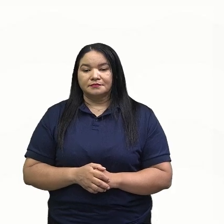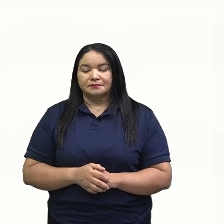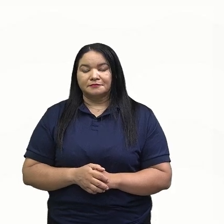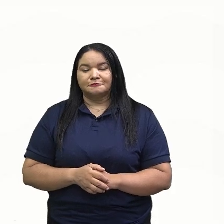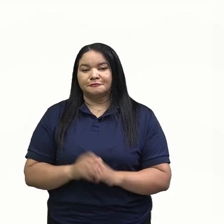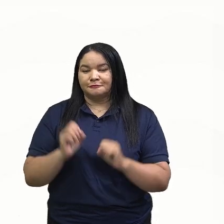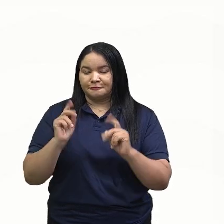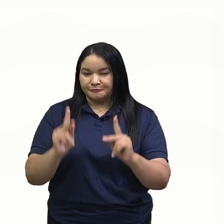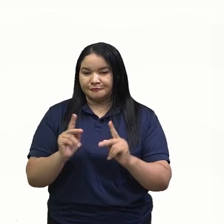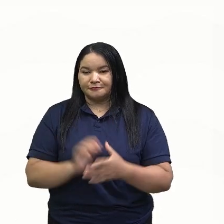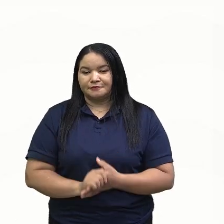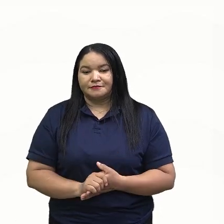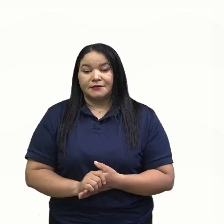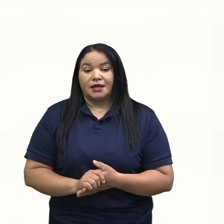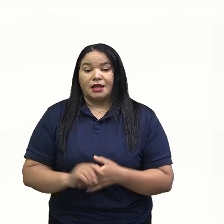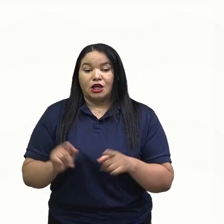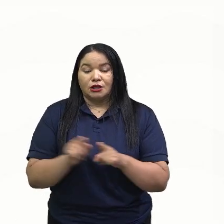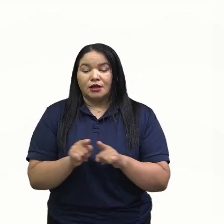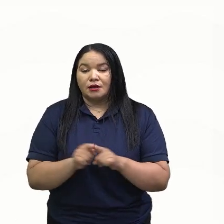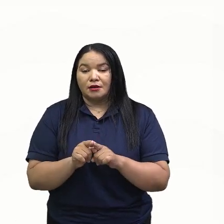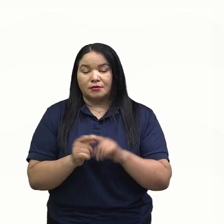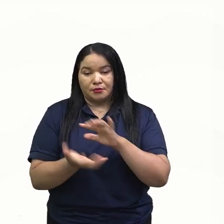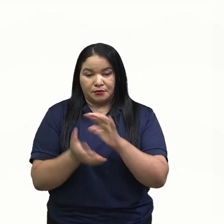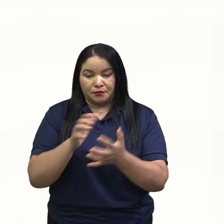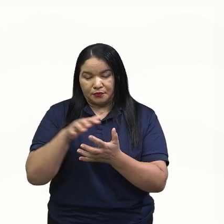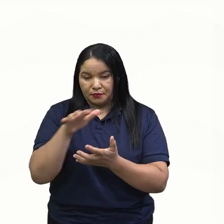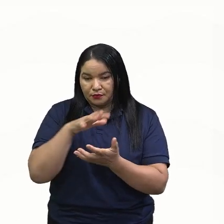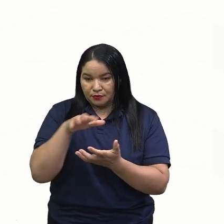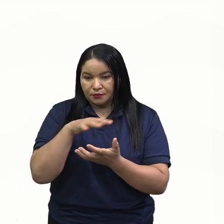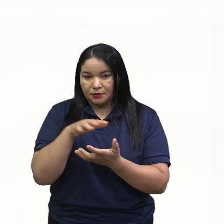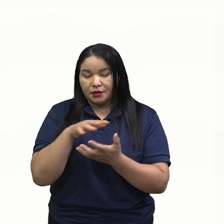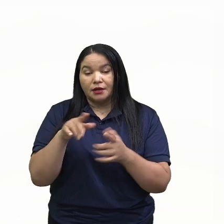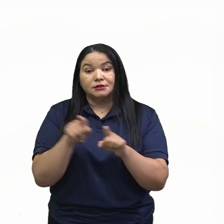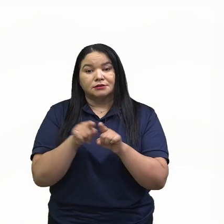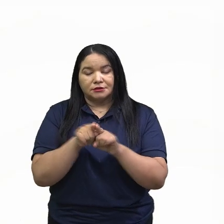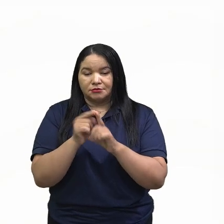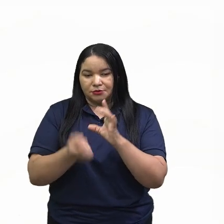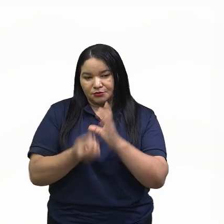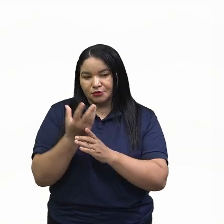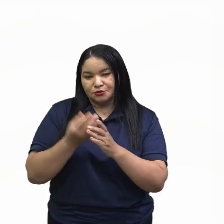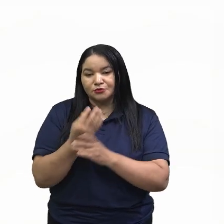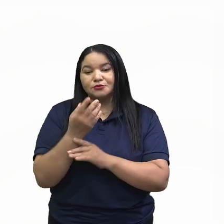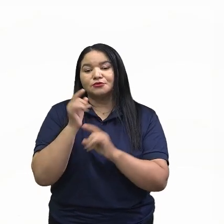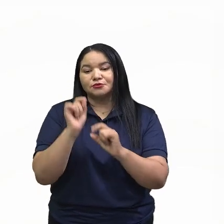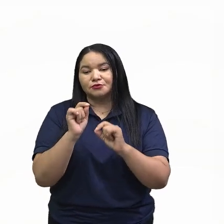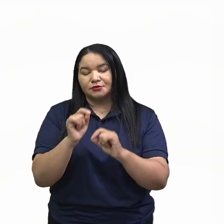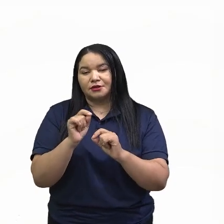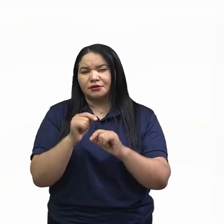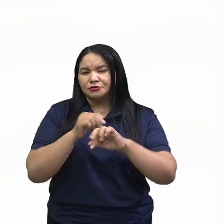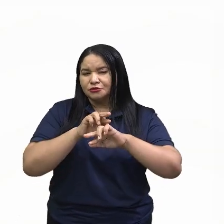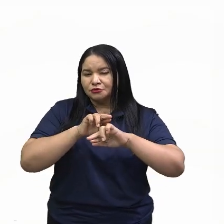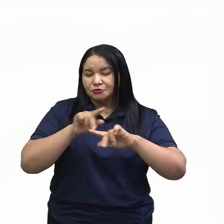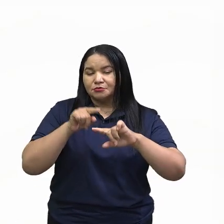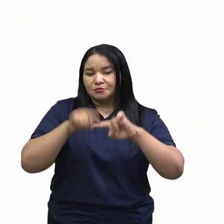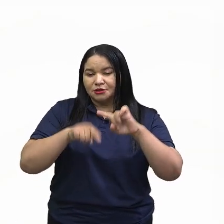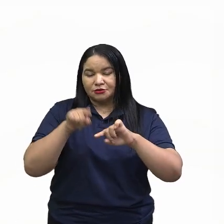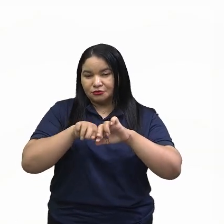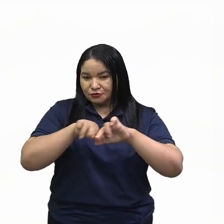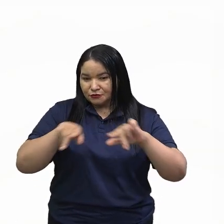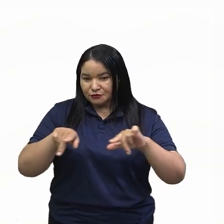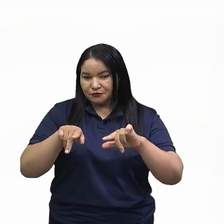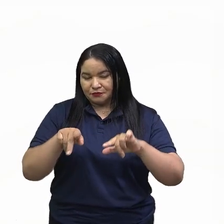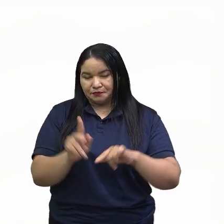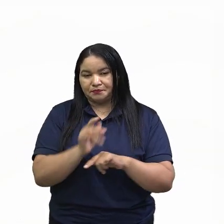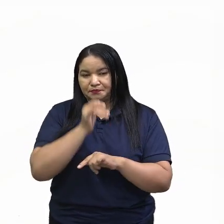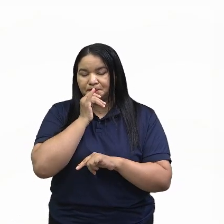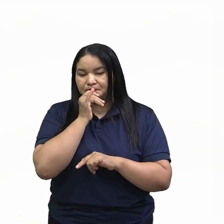Muito bem. A biomassa, ela também produz seus derivados, seus produtos,